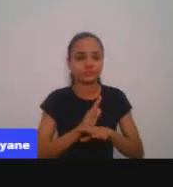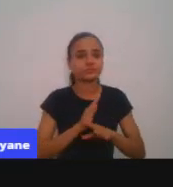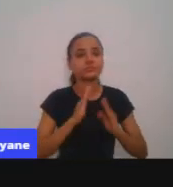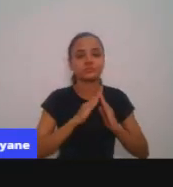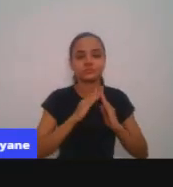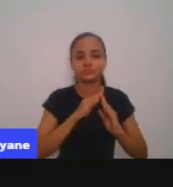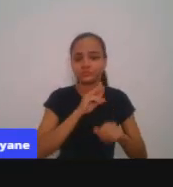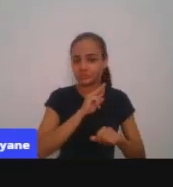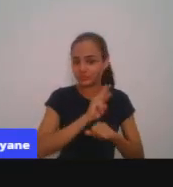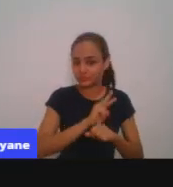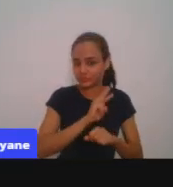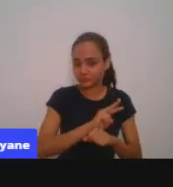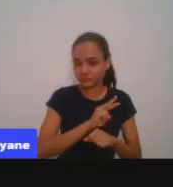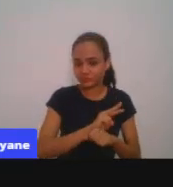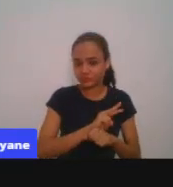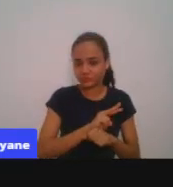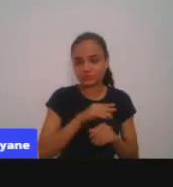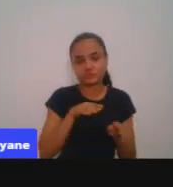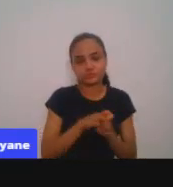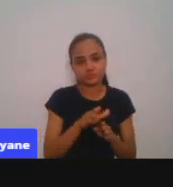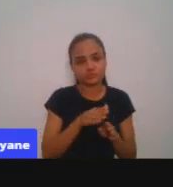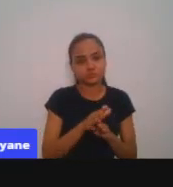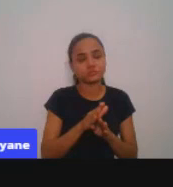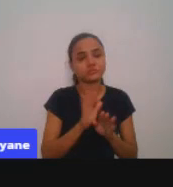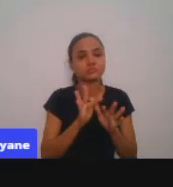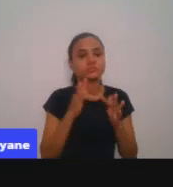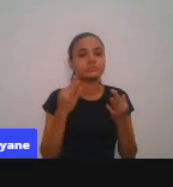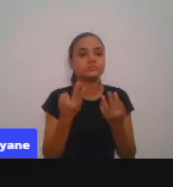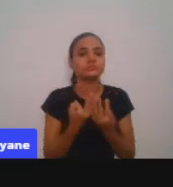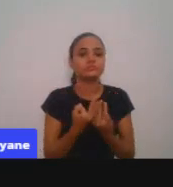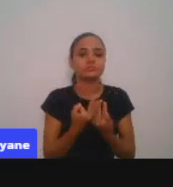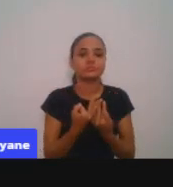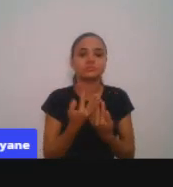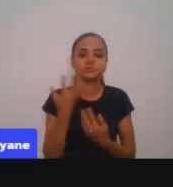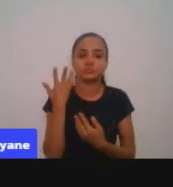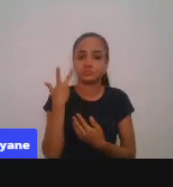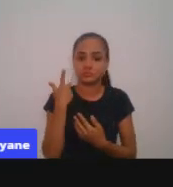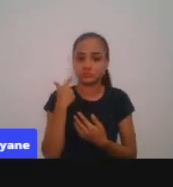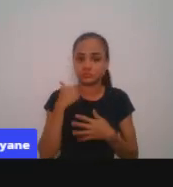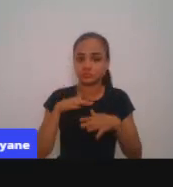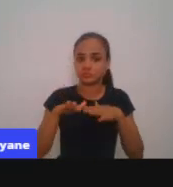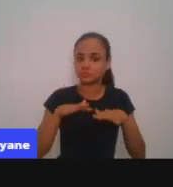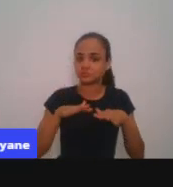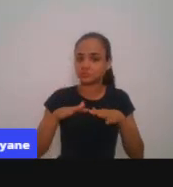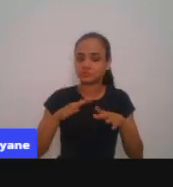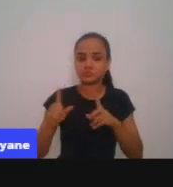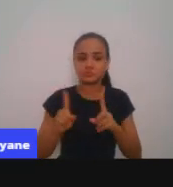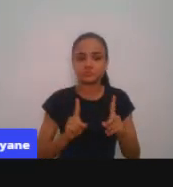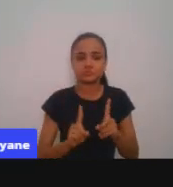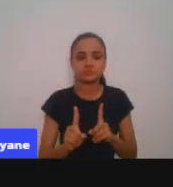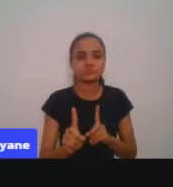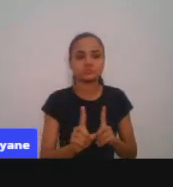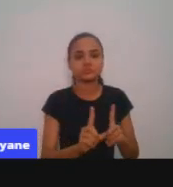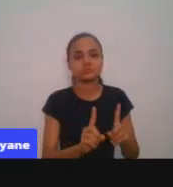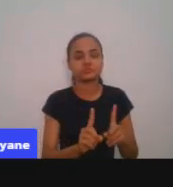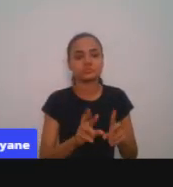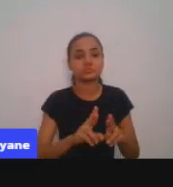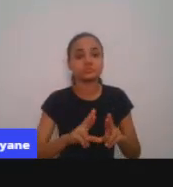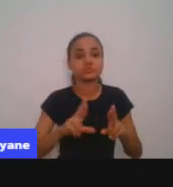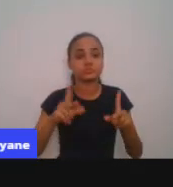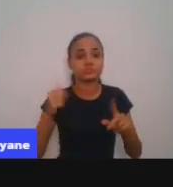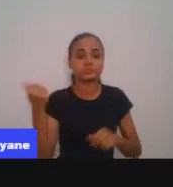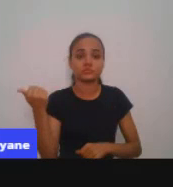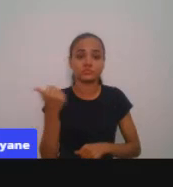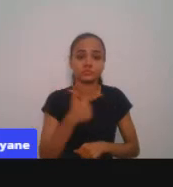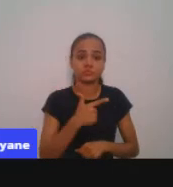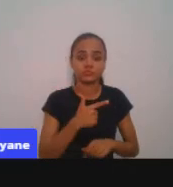a gente coloque as crianças em movimento. E daí talvez um movimento bem diferente do que elas estavam e nós estávamos habituados, mas também